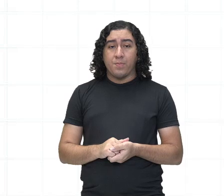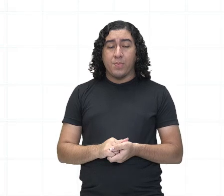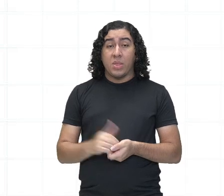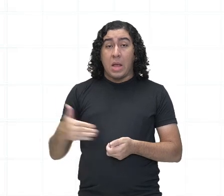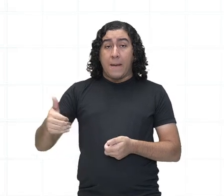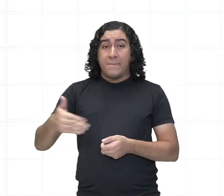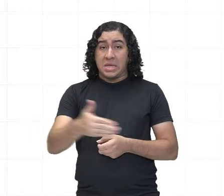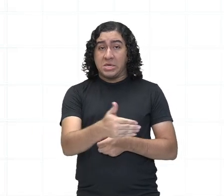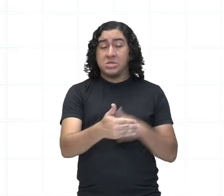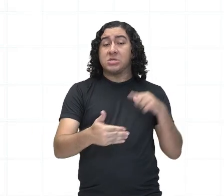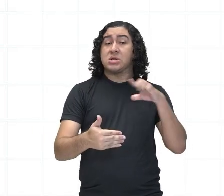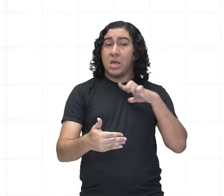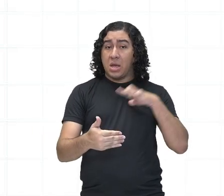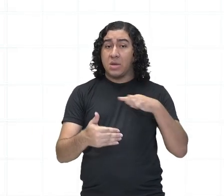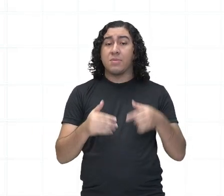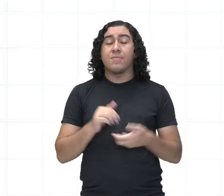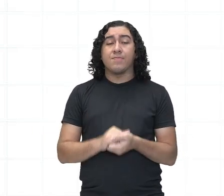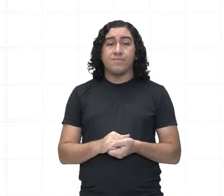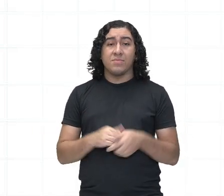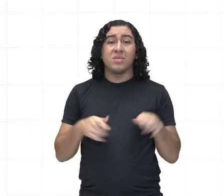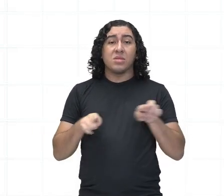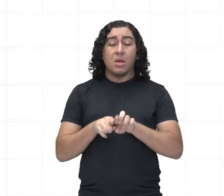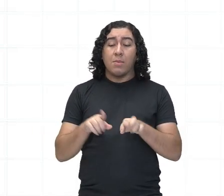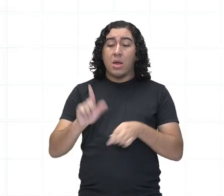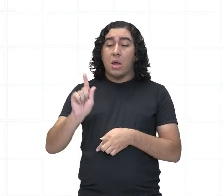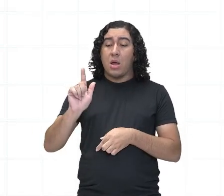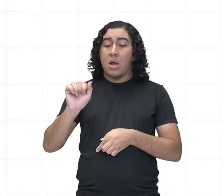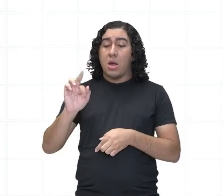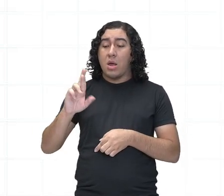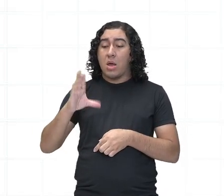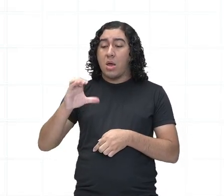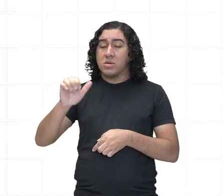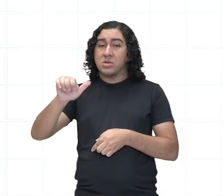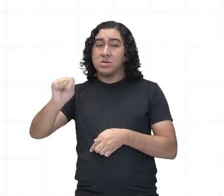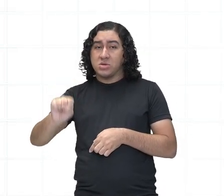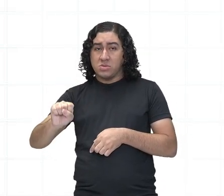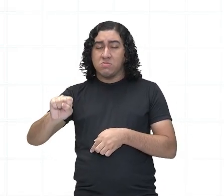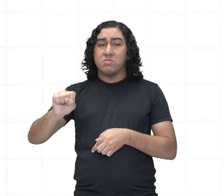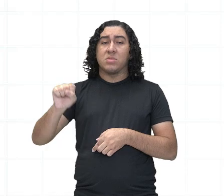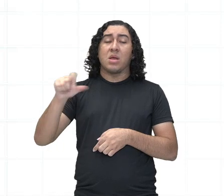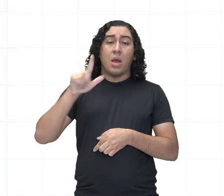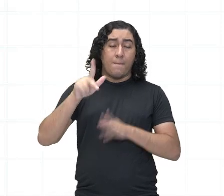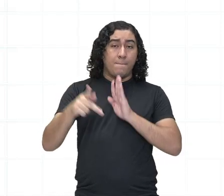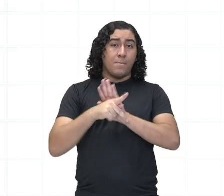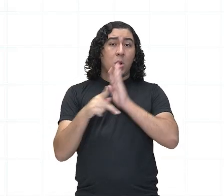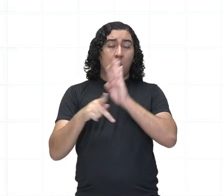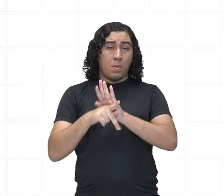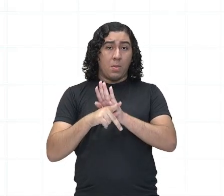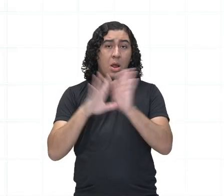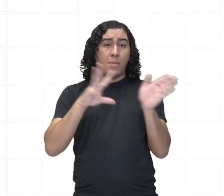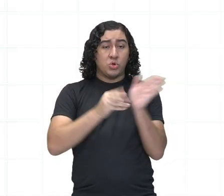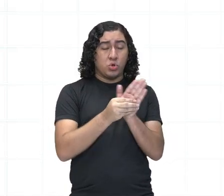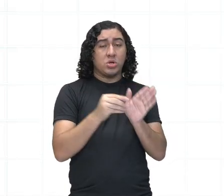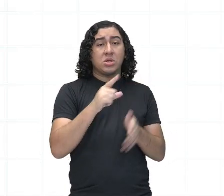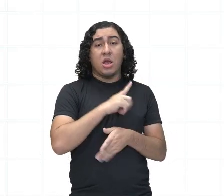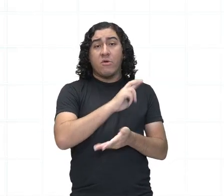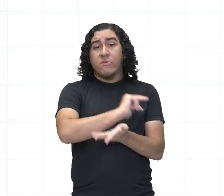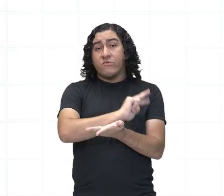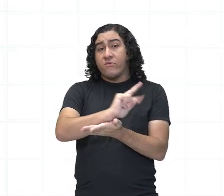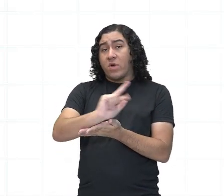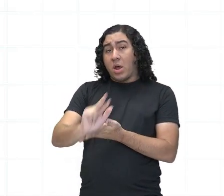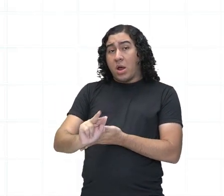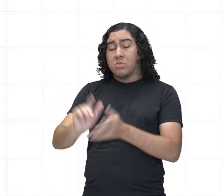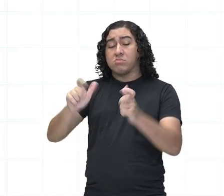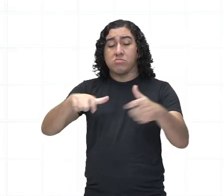peixes? Temos. E também temos garças. Na Amazônia tem vários lagos aí que as garças estão